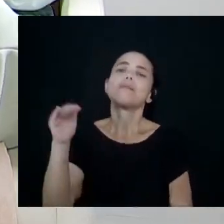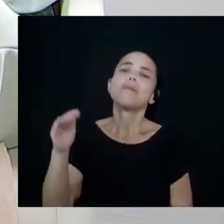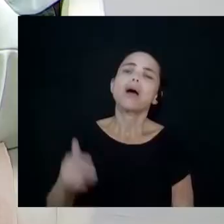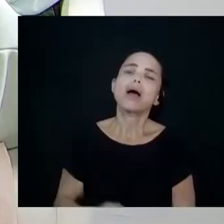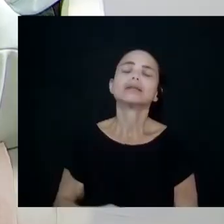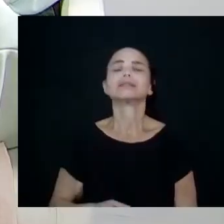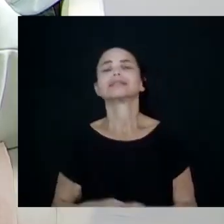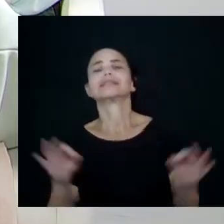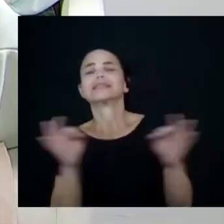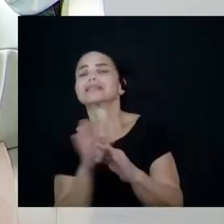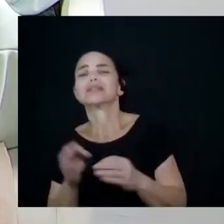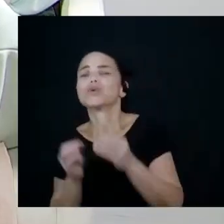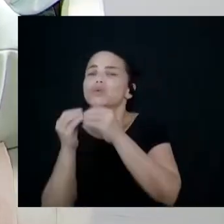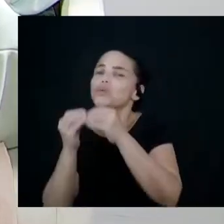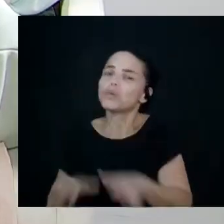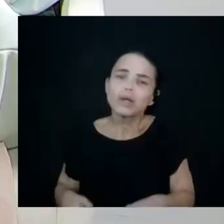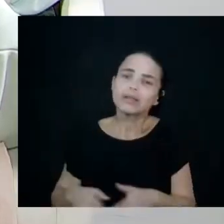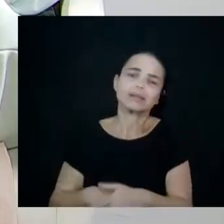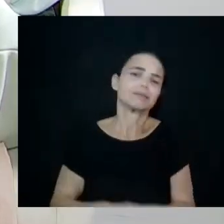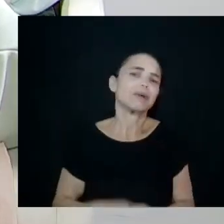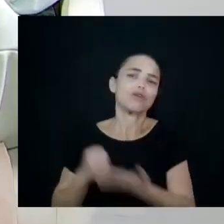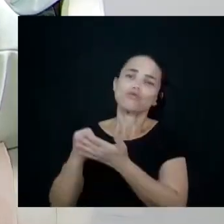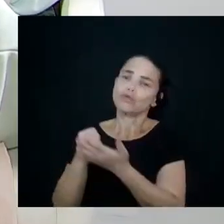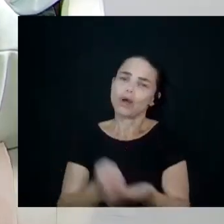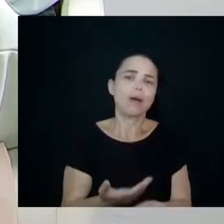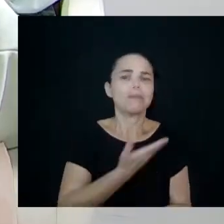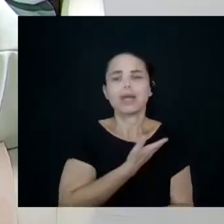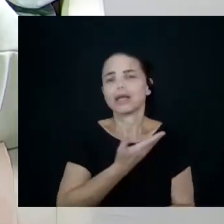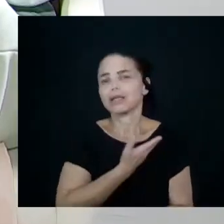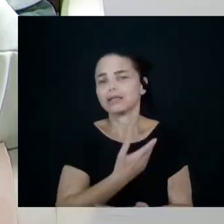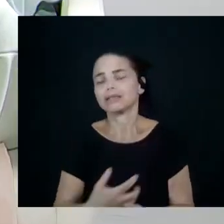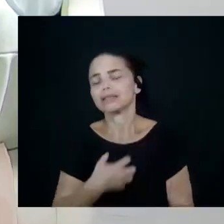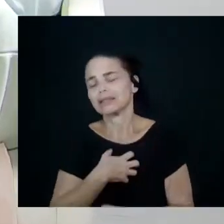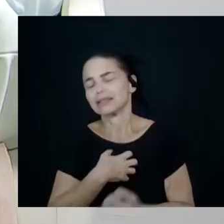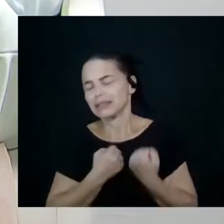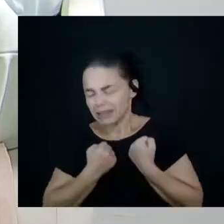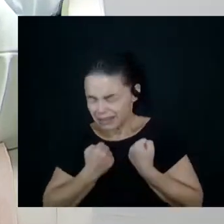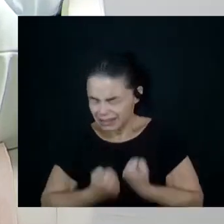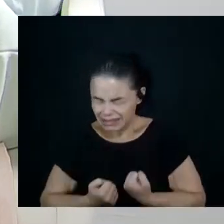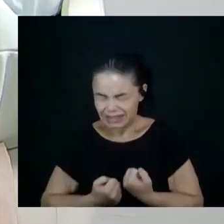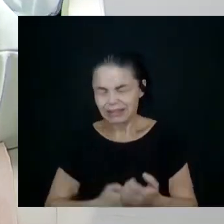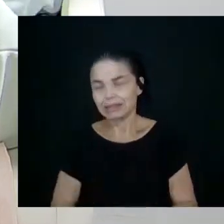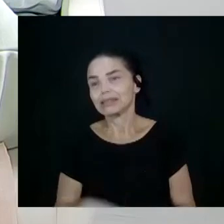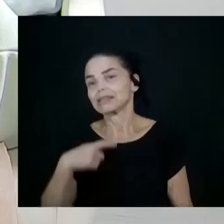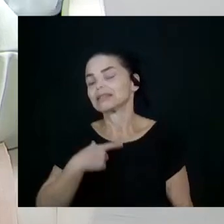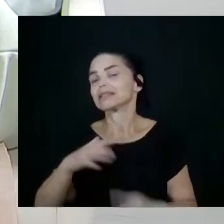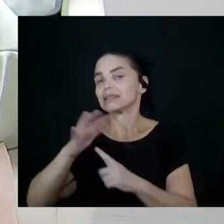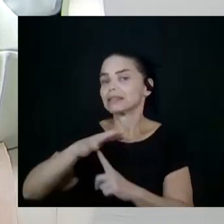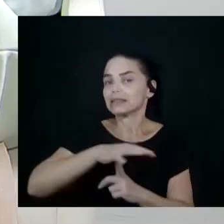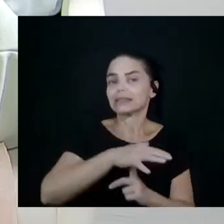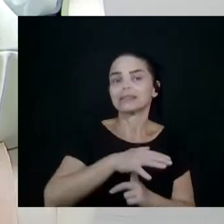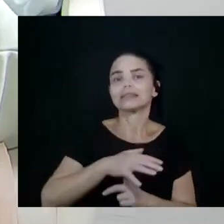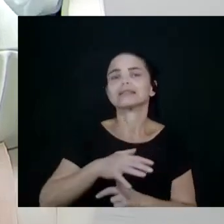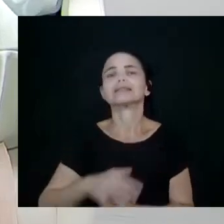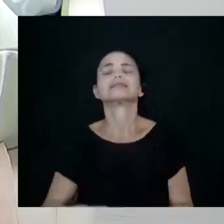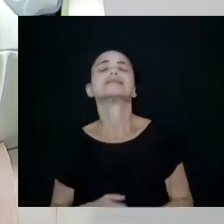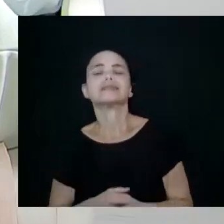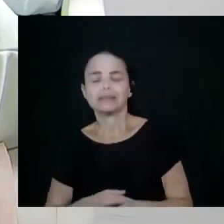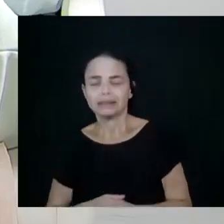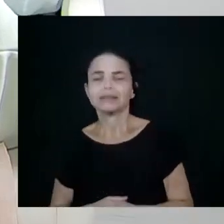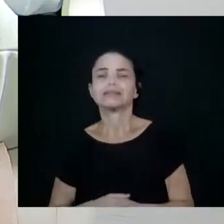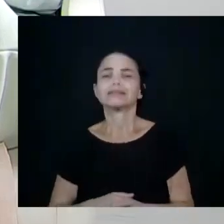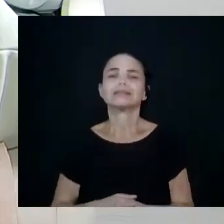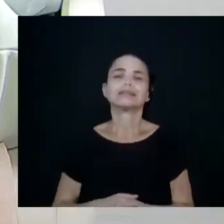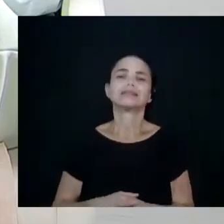para ninguém ficar de fora, né? Ninguém se sentir sobrecarregado. Tem uma feira que a gente vai.